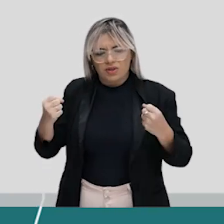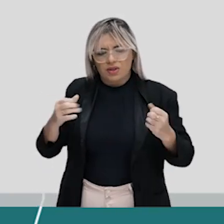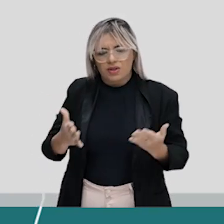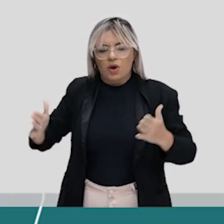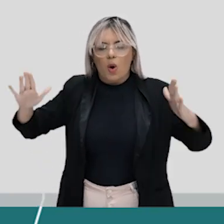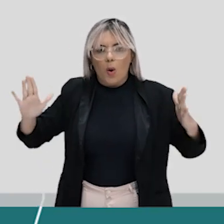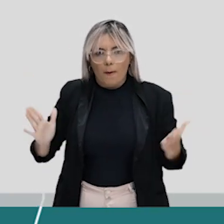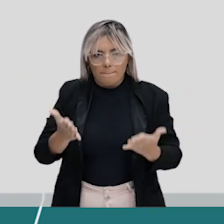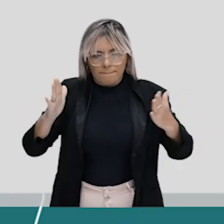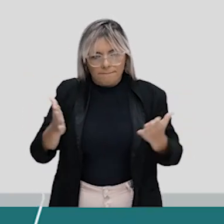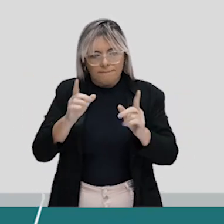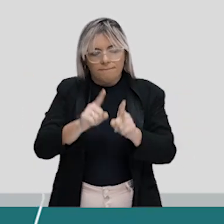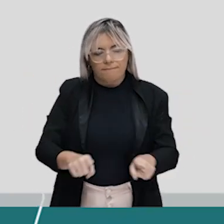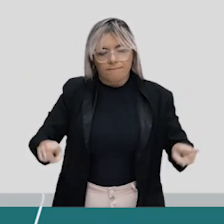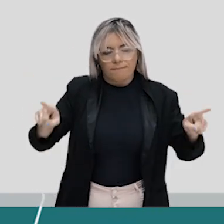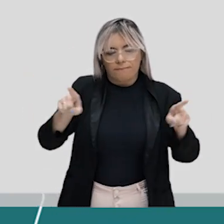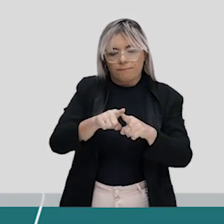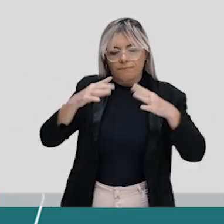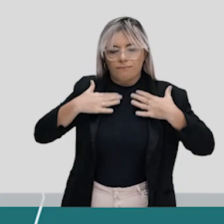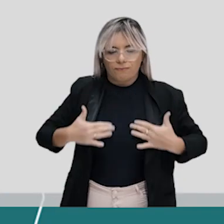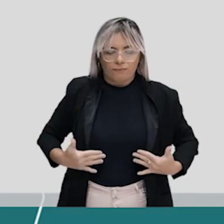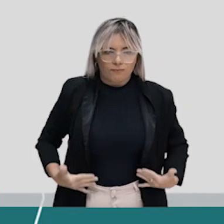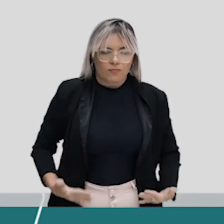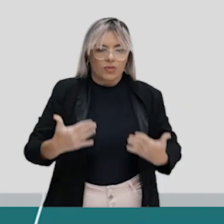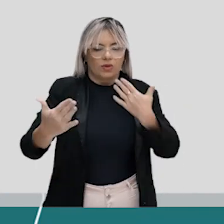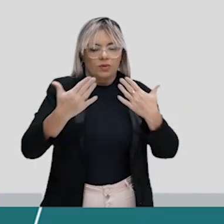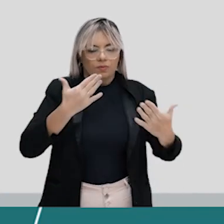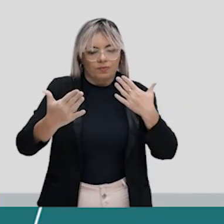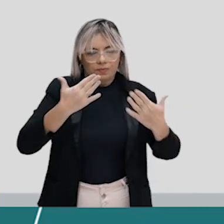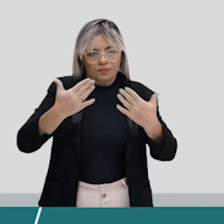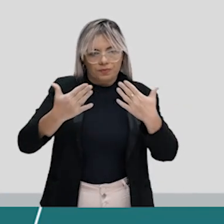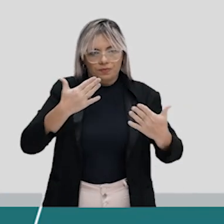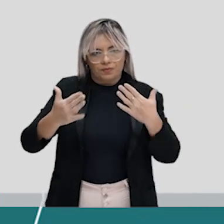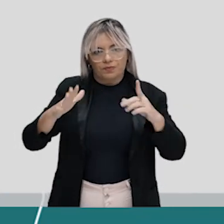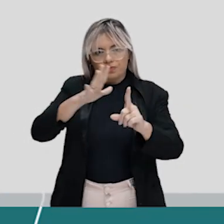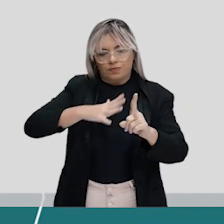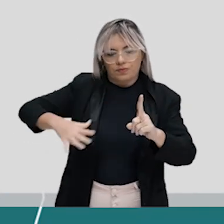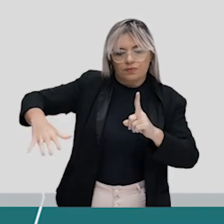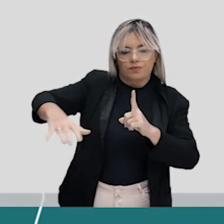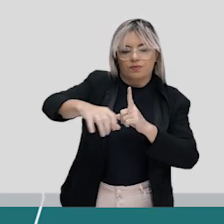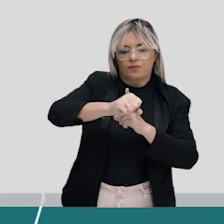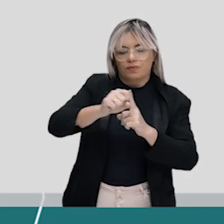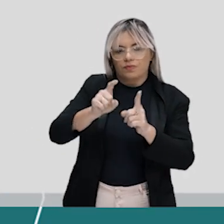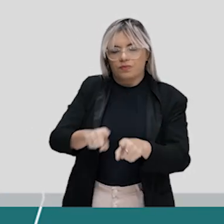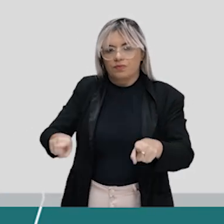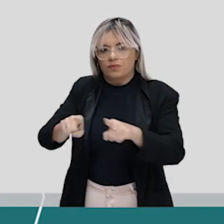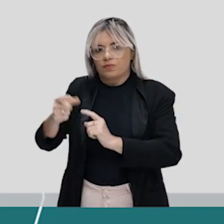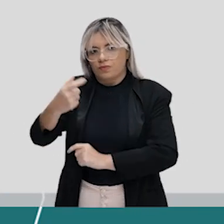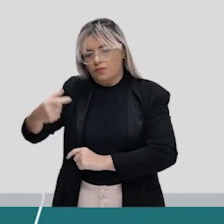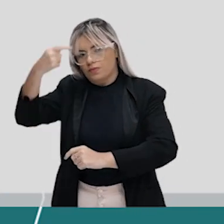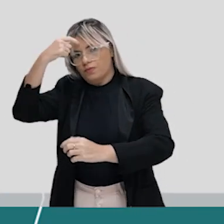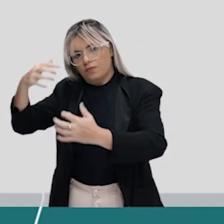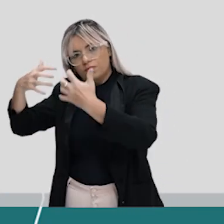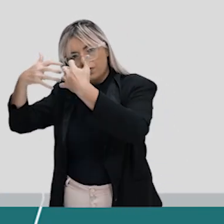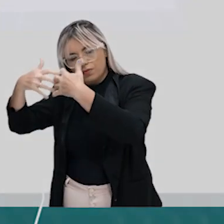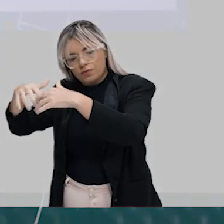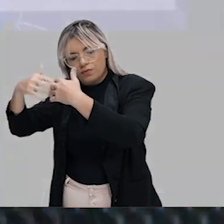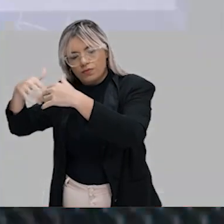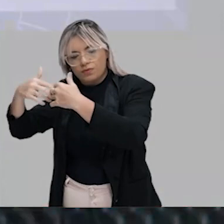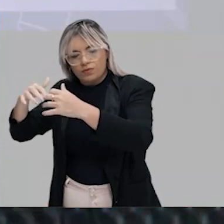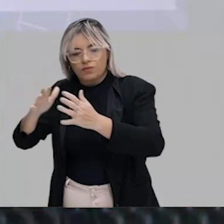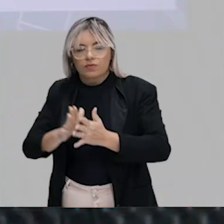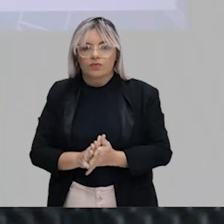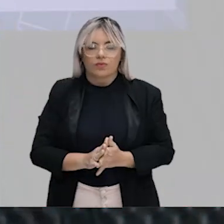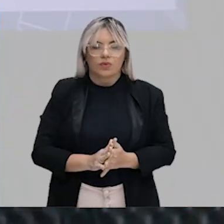benefícios físicos, os benefícios psicológicos, os benefícios sociais, os benefícios cognitivos